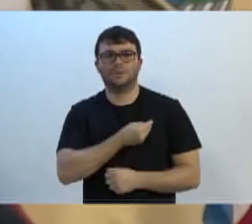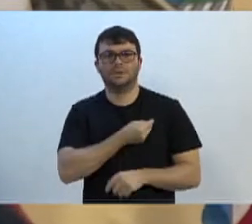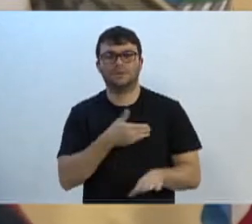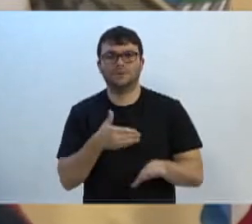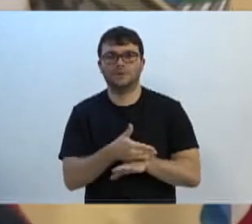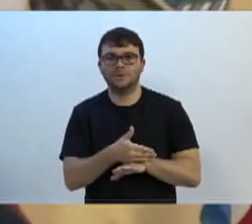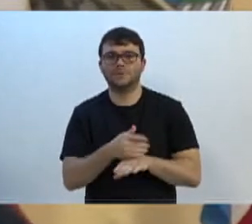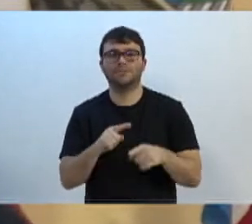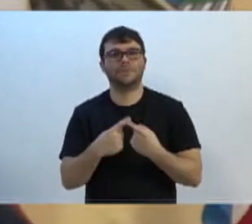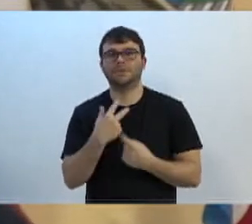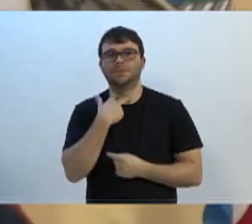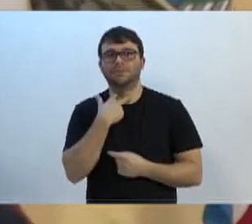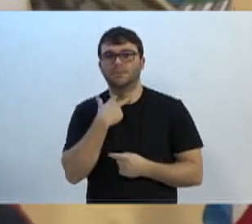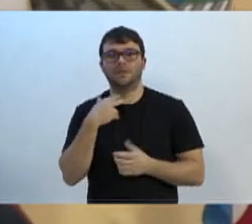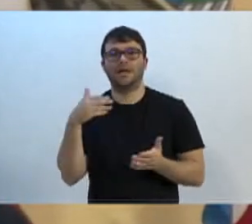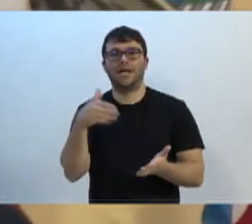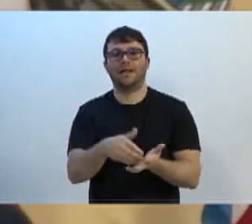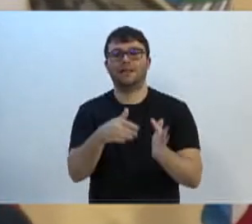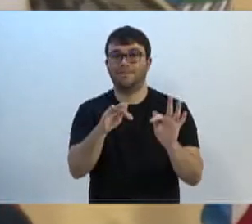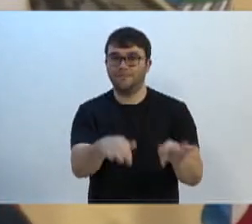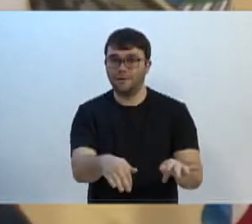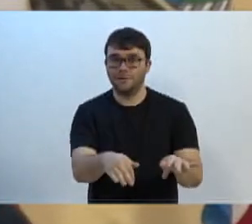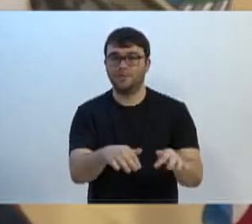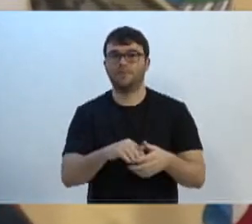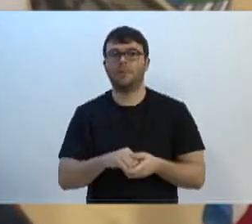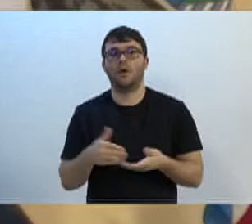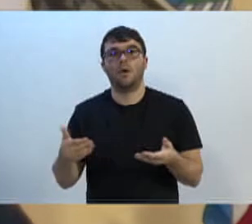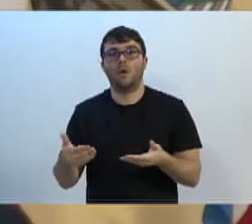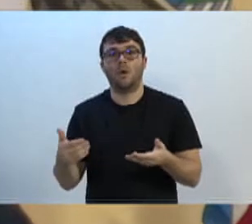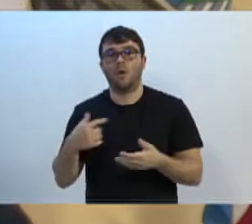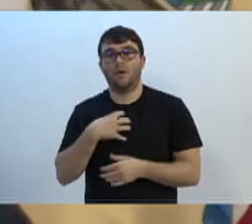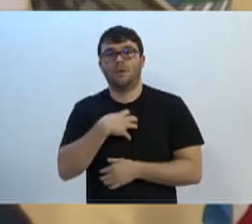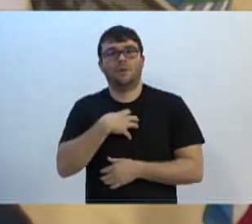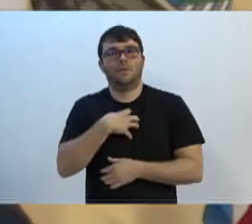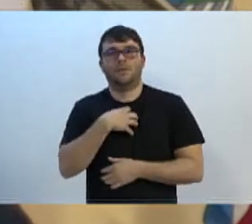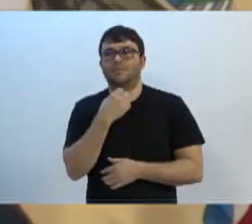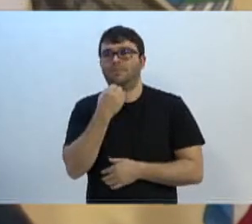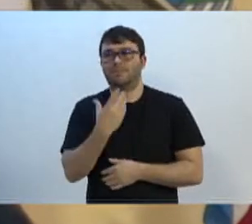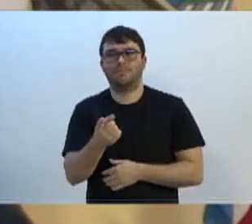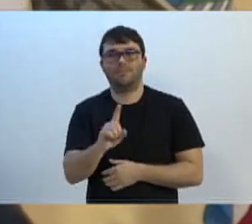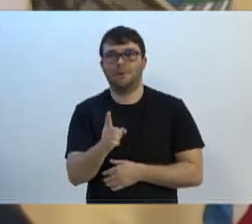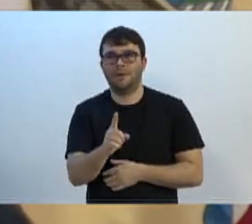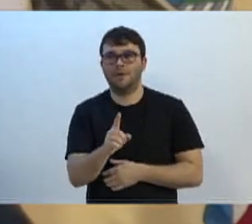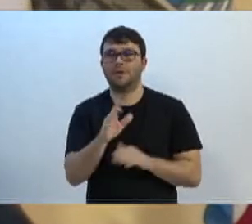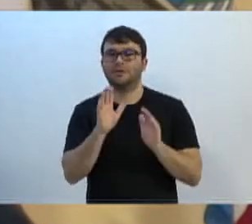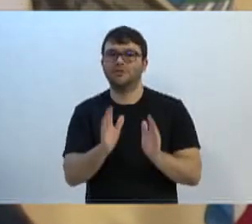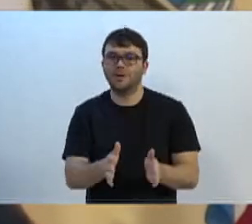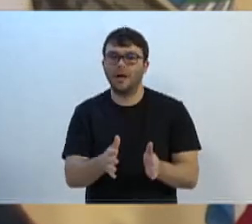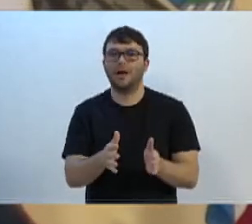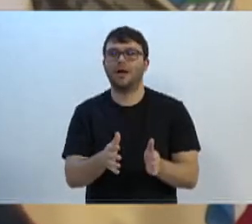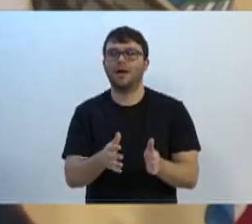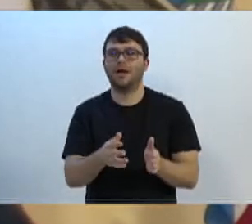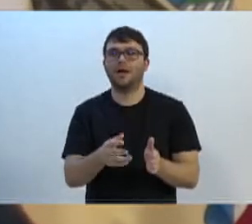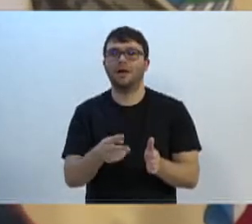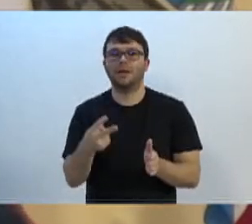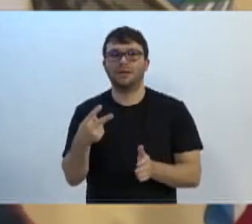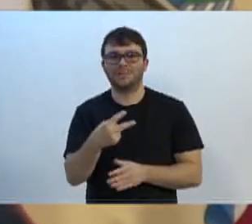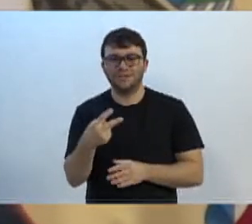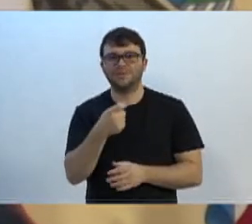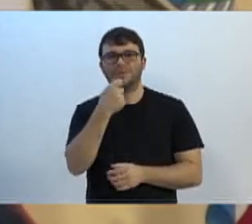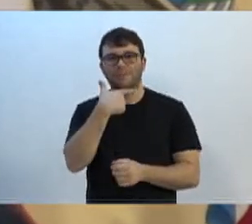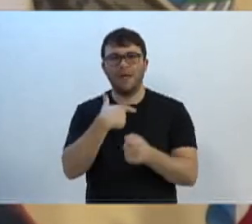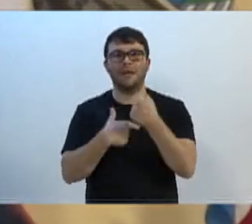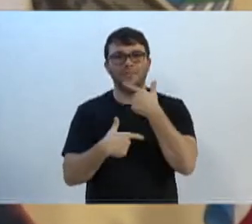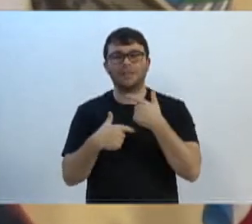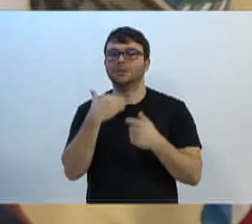embora não vou poder provavelmente ficar até o final Hoje realmente não estou me sentindo muito bem Já tô na segunda Neosaldina e minha dor de cabeça ainda